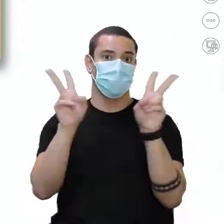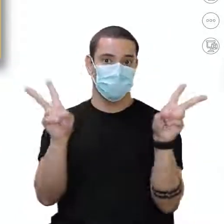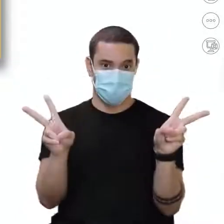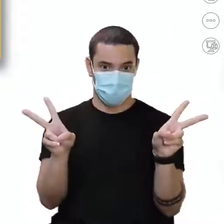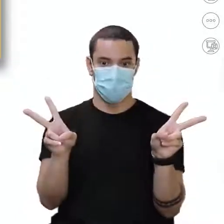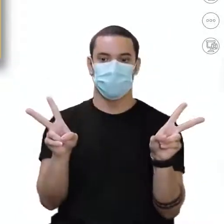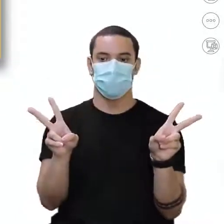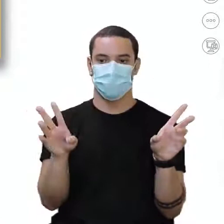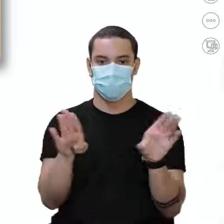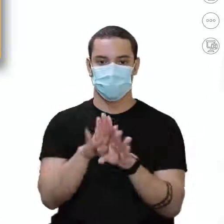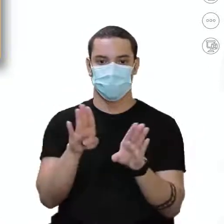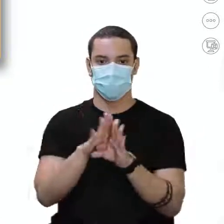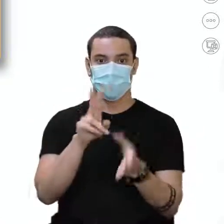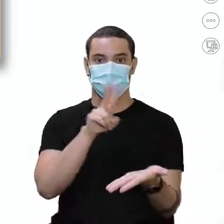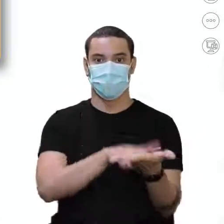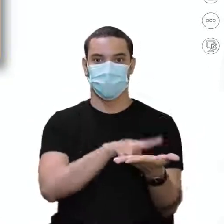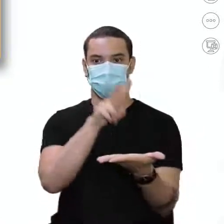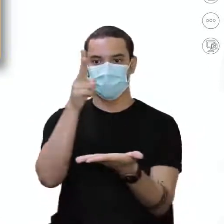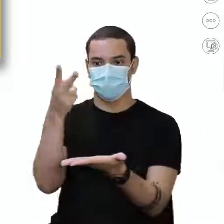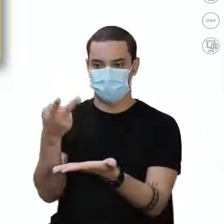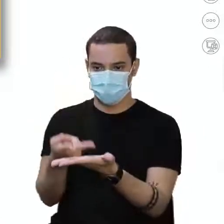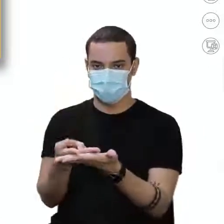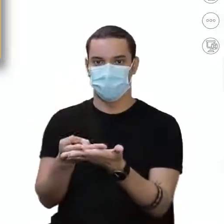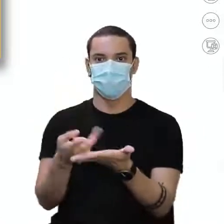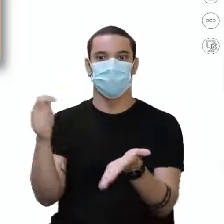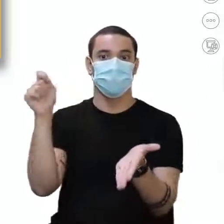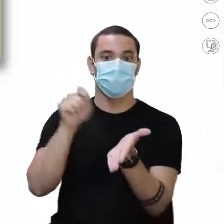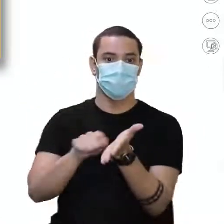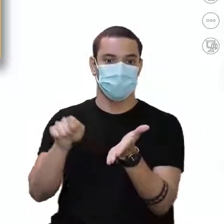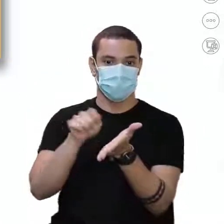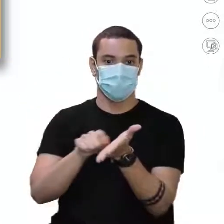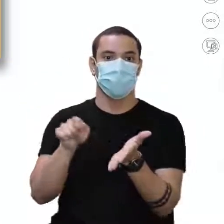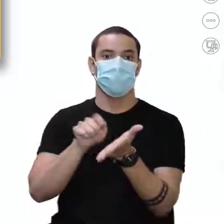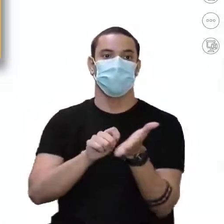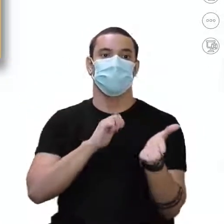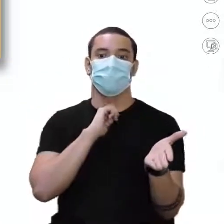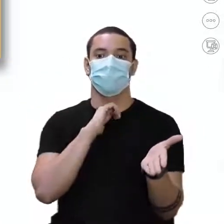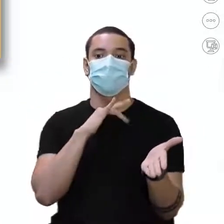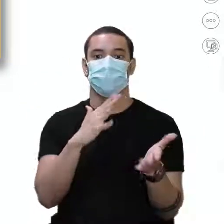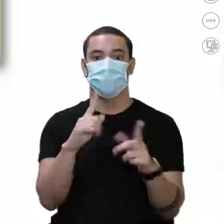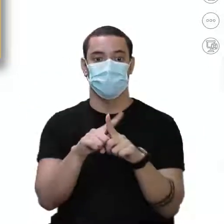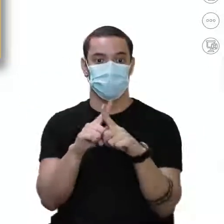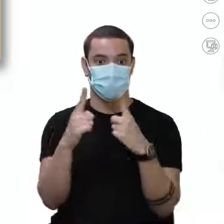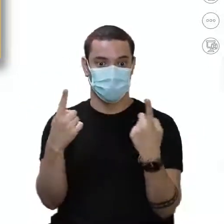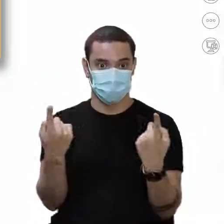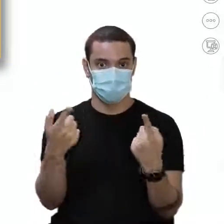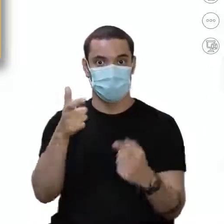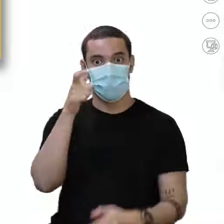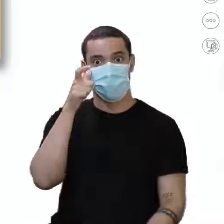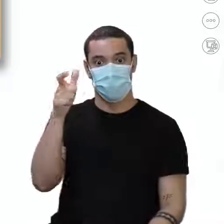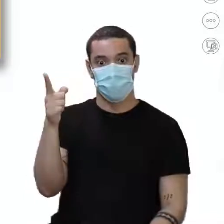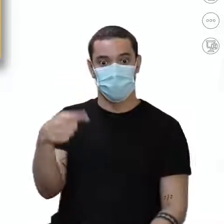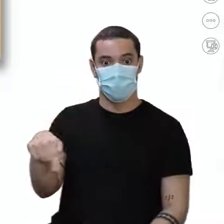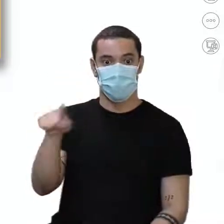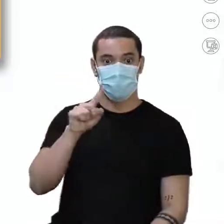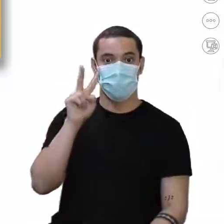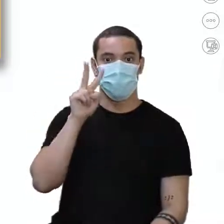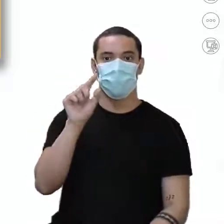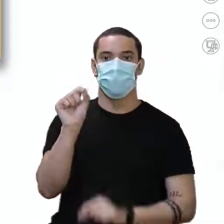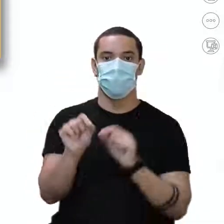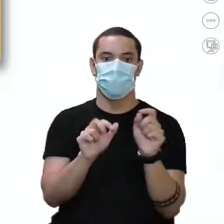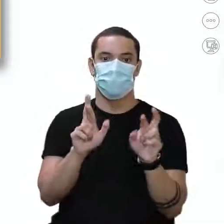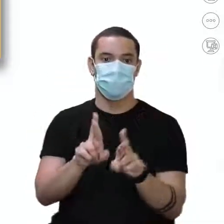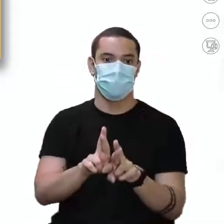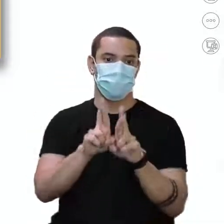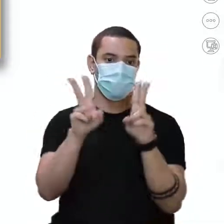na tradução, quanto na escrita e na pronúncia. Mas é interessante você ver essa diferença das